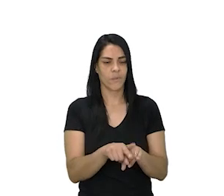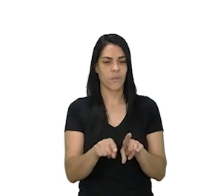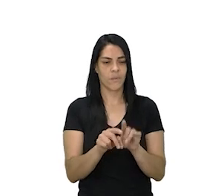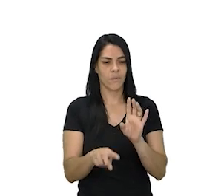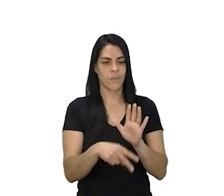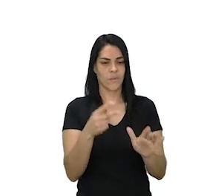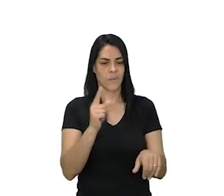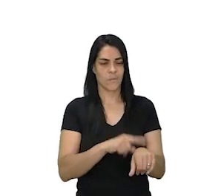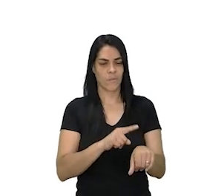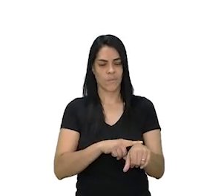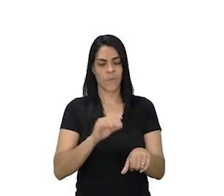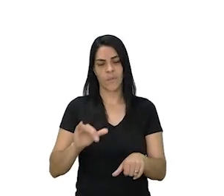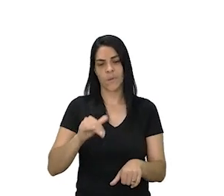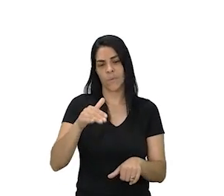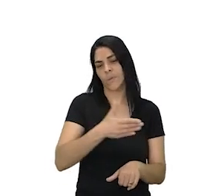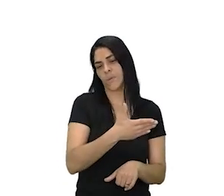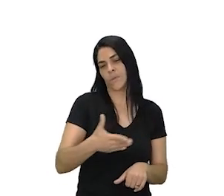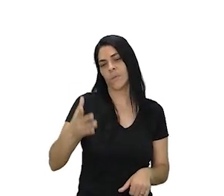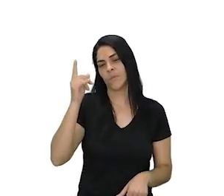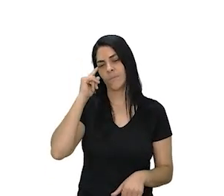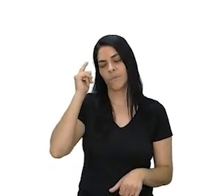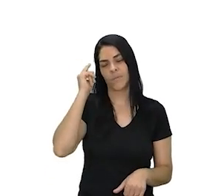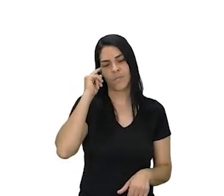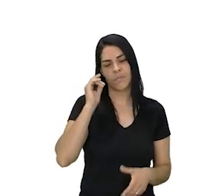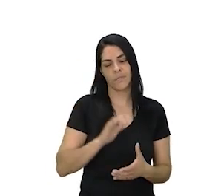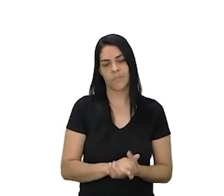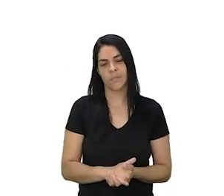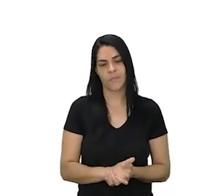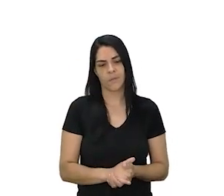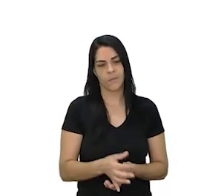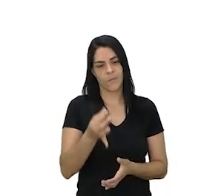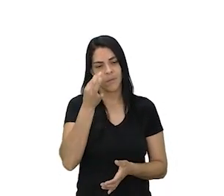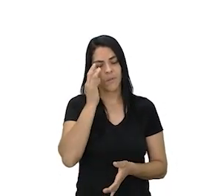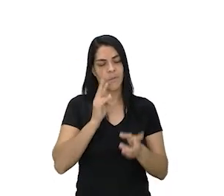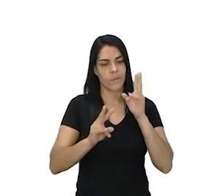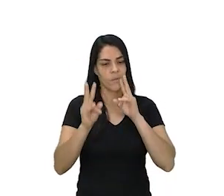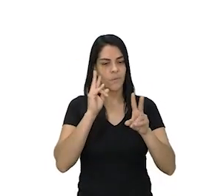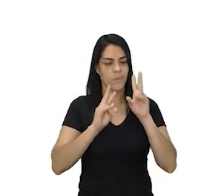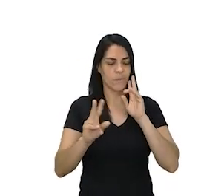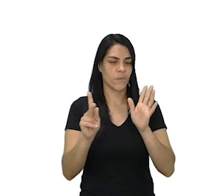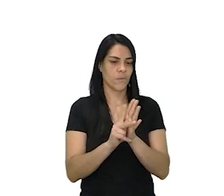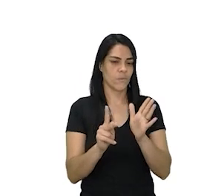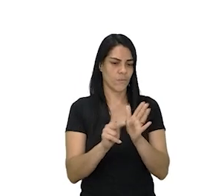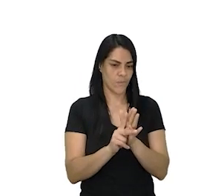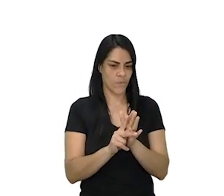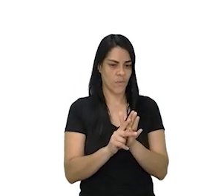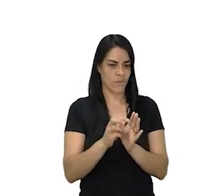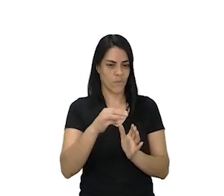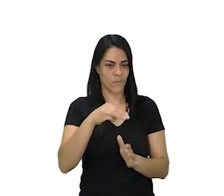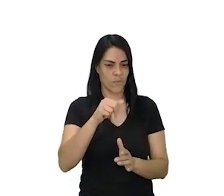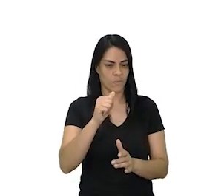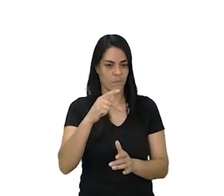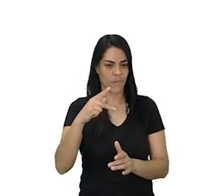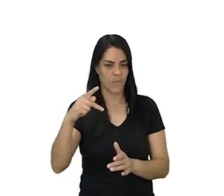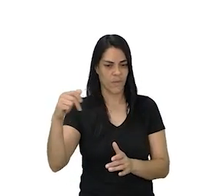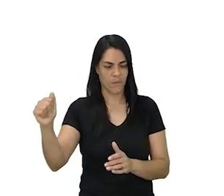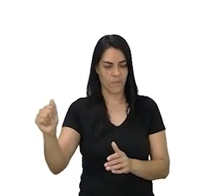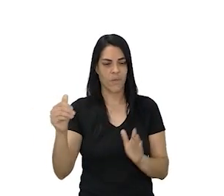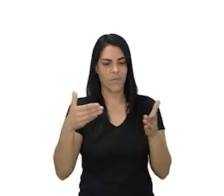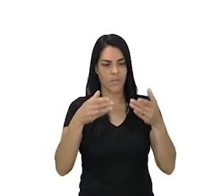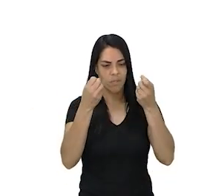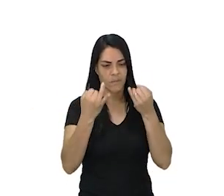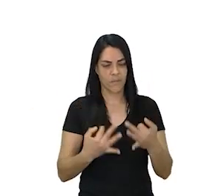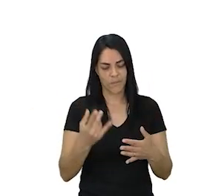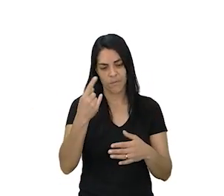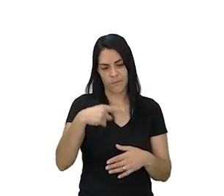a gente pensa na observação do próprio mapa, né? Então, eu disse para vocês, olha, eu vou